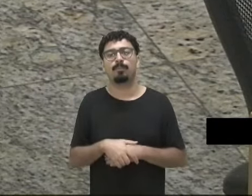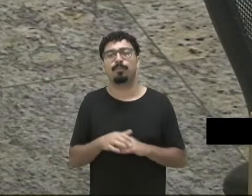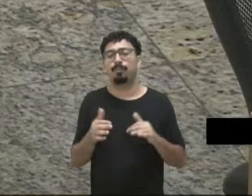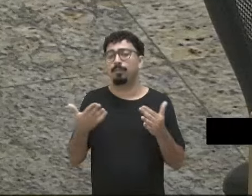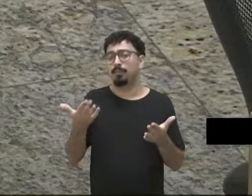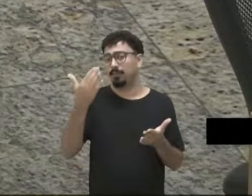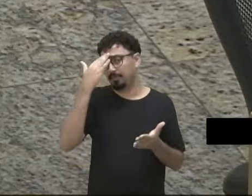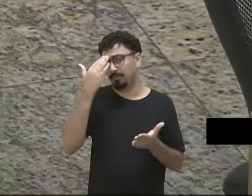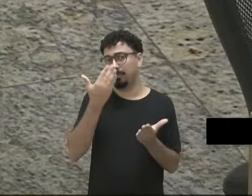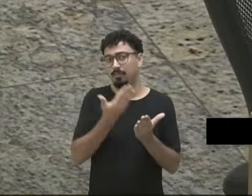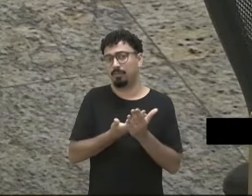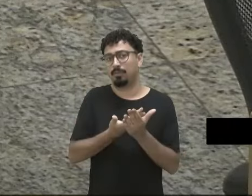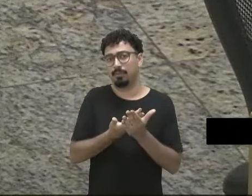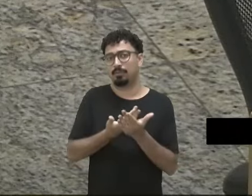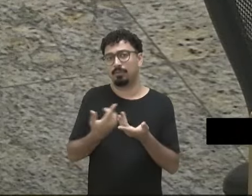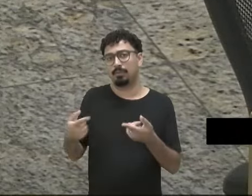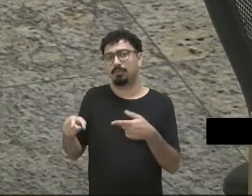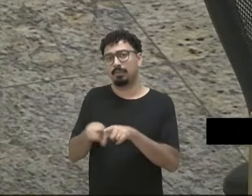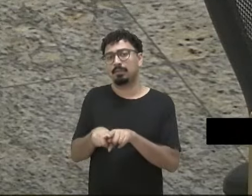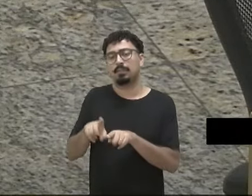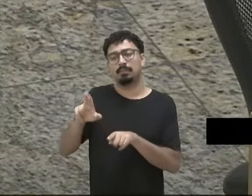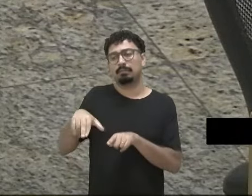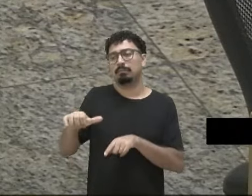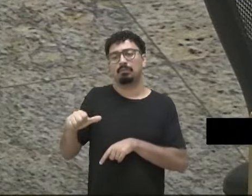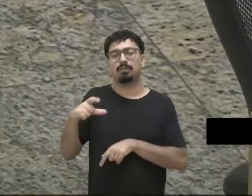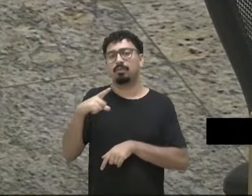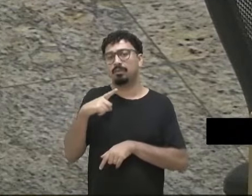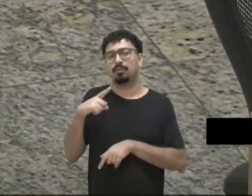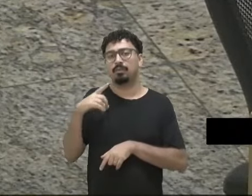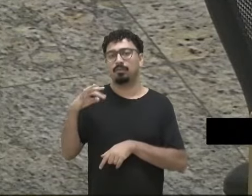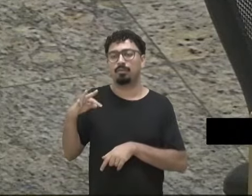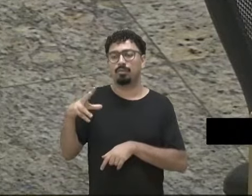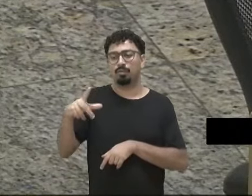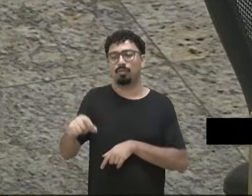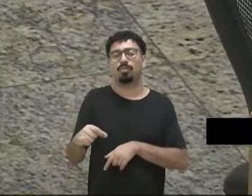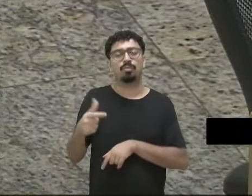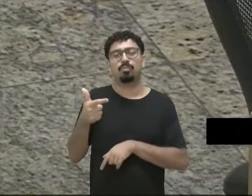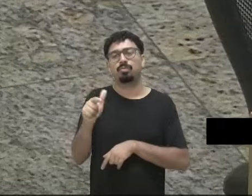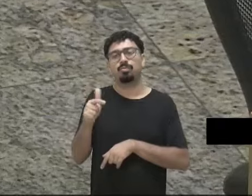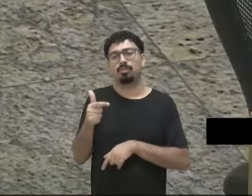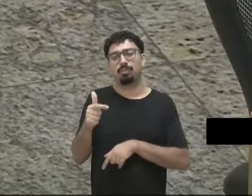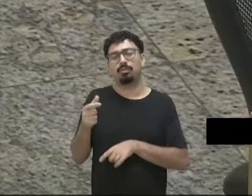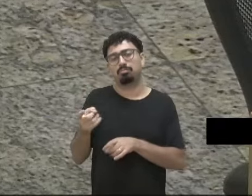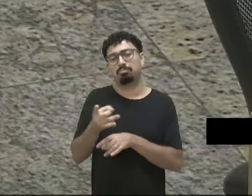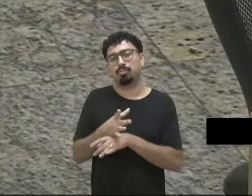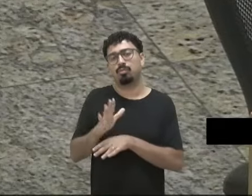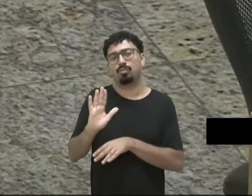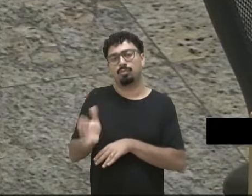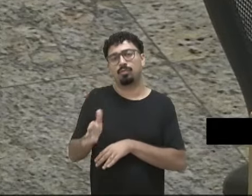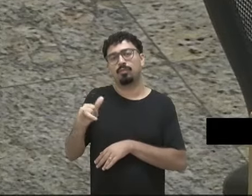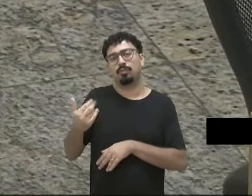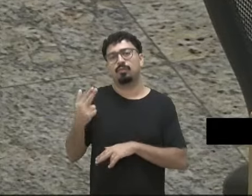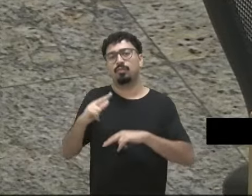acredito que esse convênio nunca tenha sido firmado, que todas as diretrizes não tenham feitas. Isso foi em junho